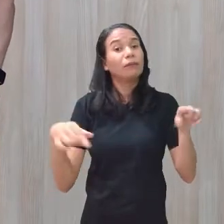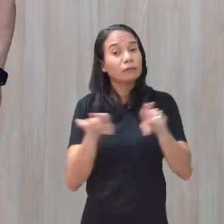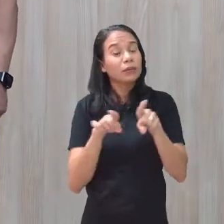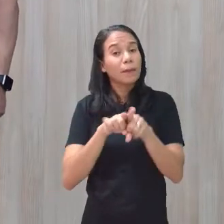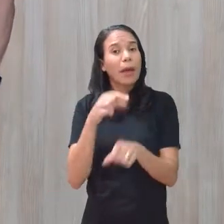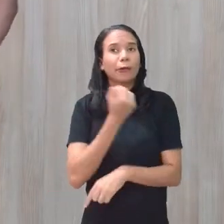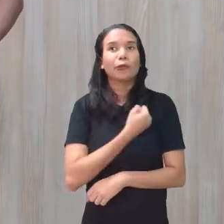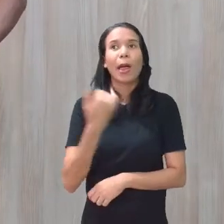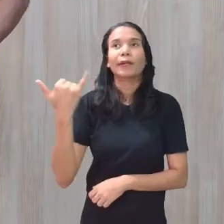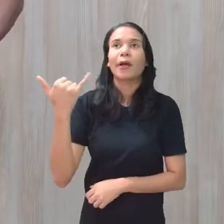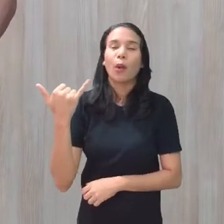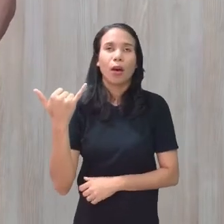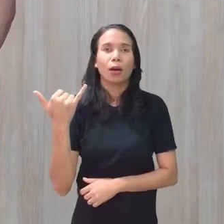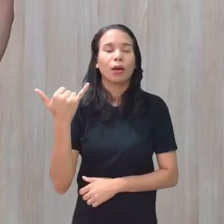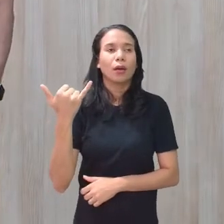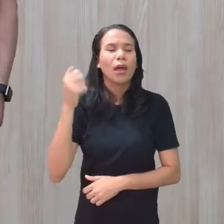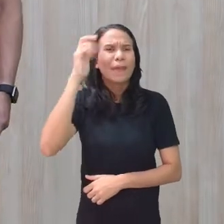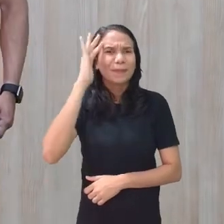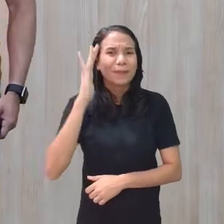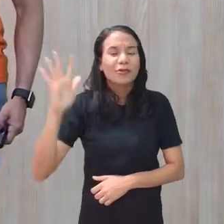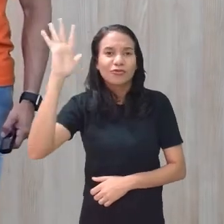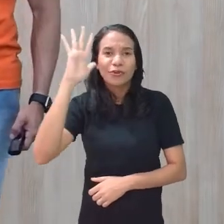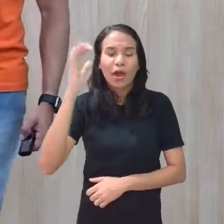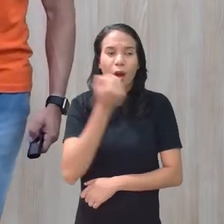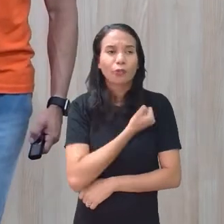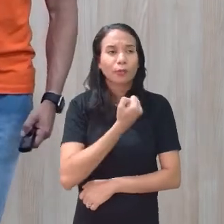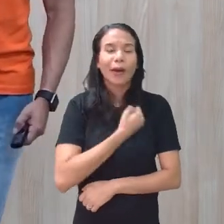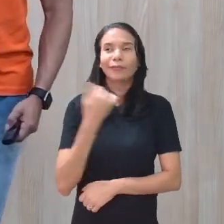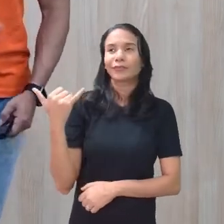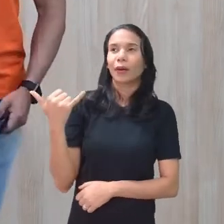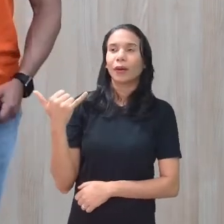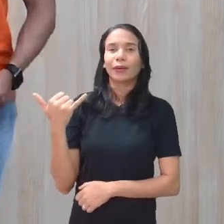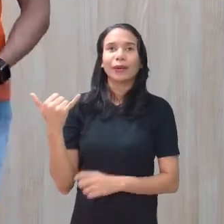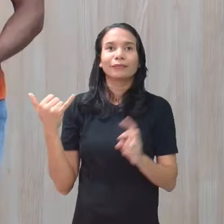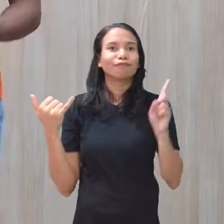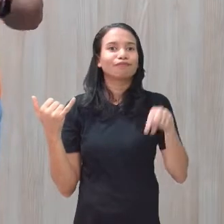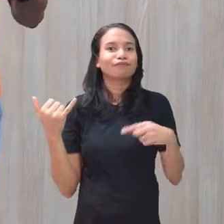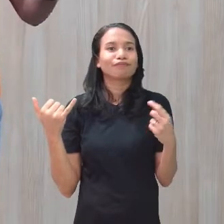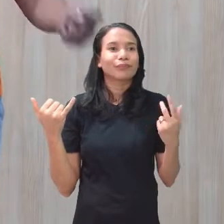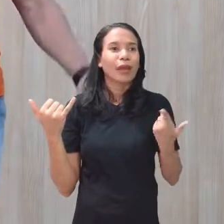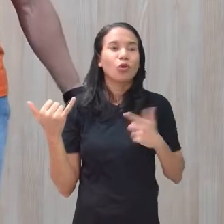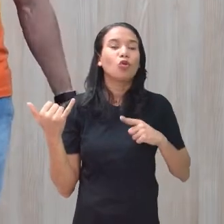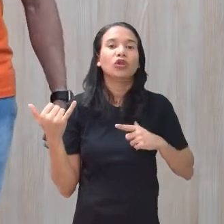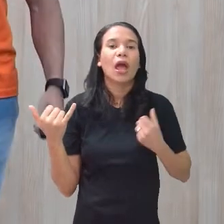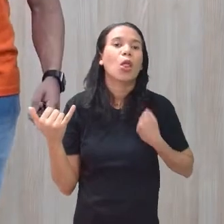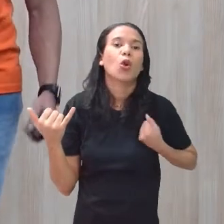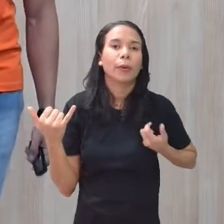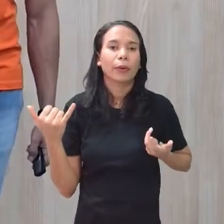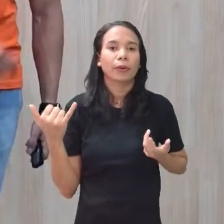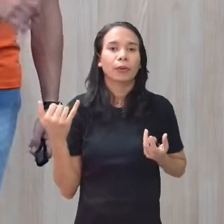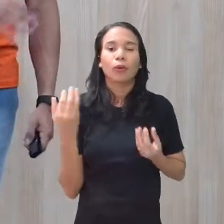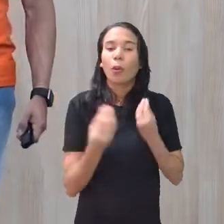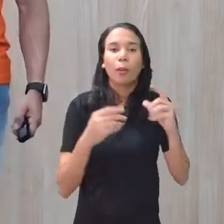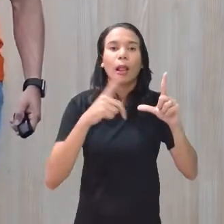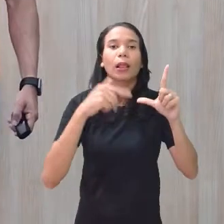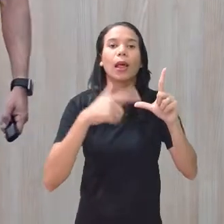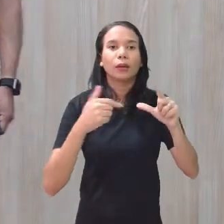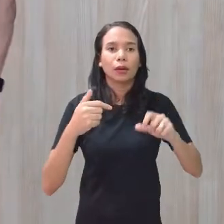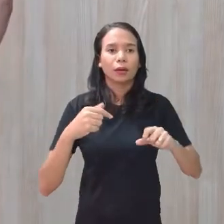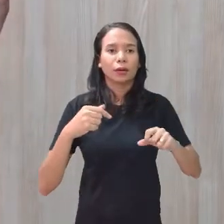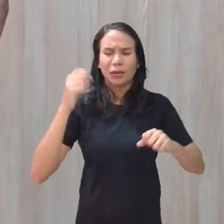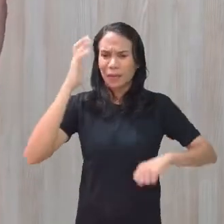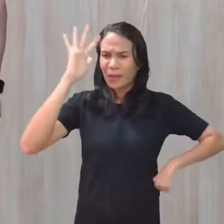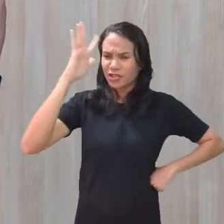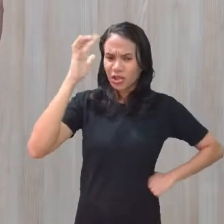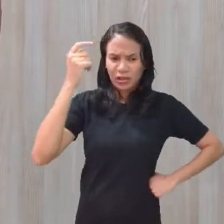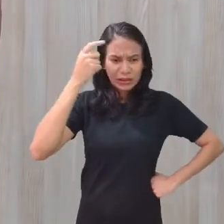do celular. Imagina se o número do celular fosse, se não tivesse números, por exemplo, fosse letras.